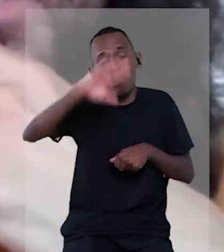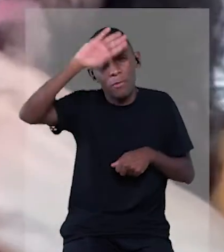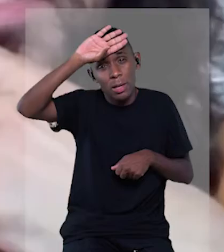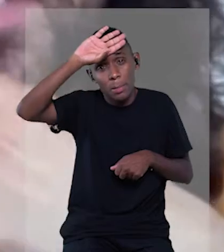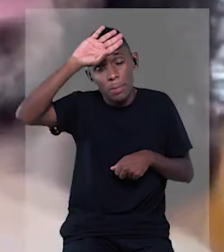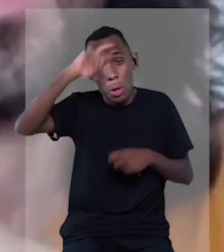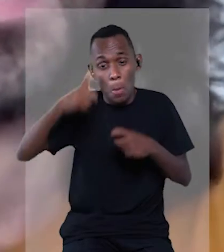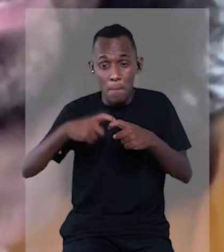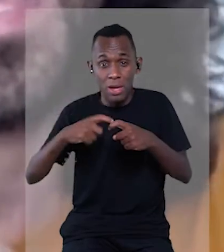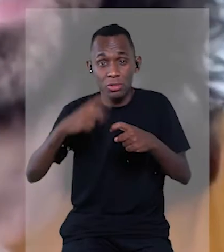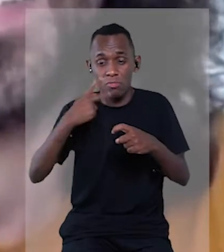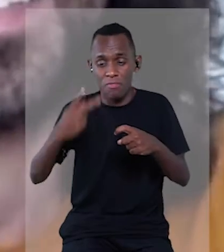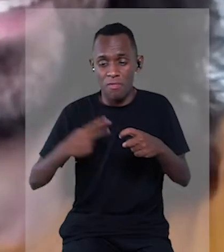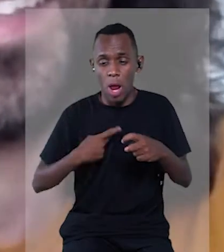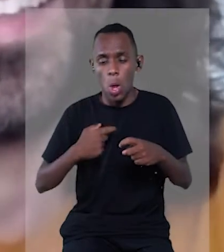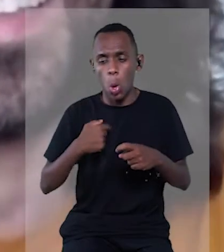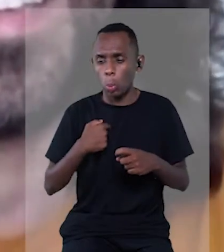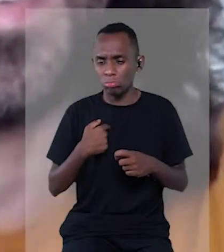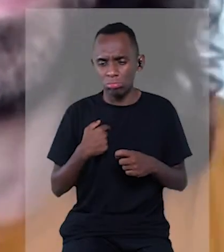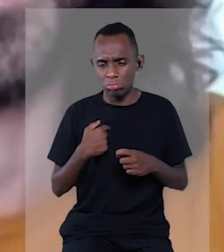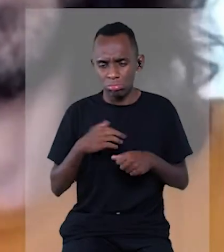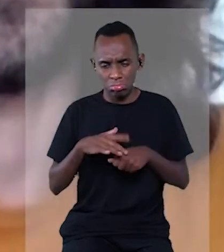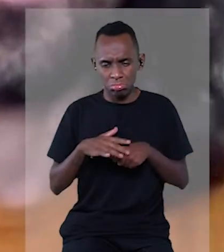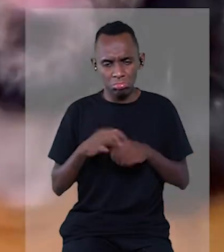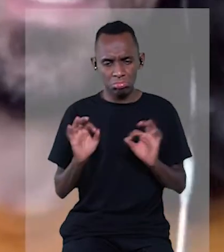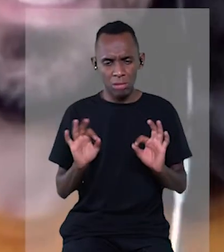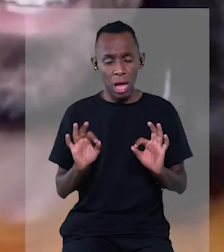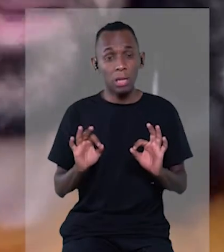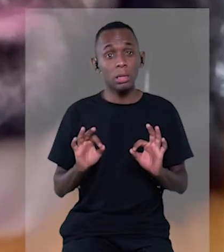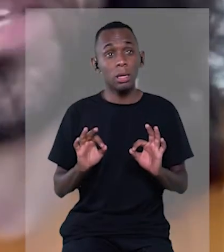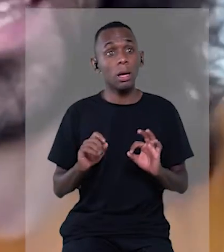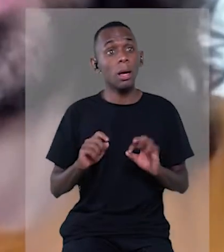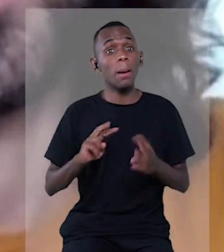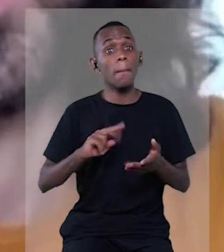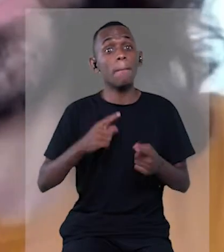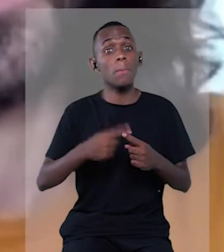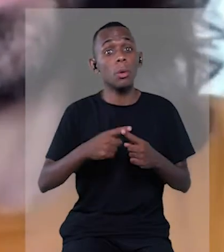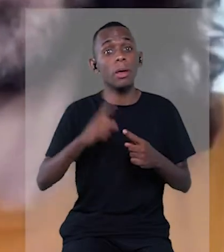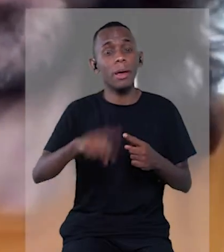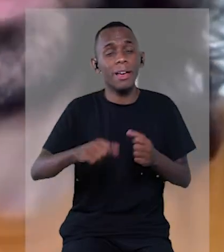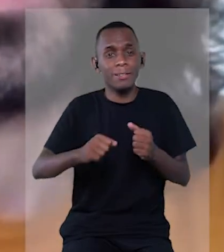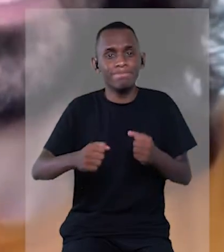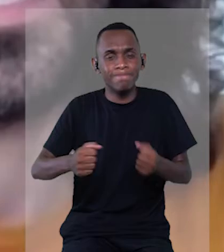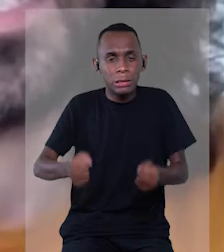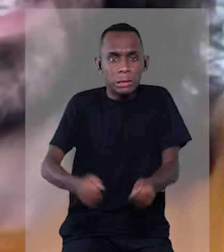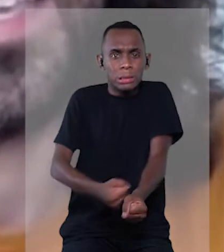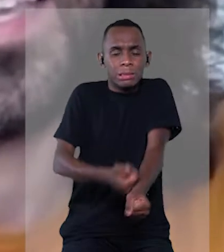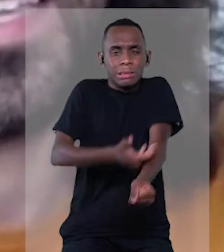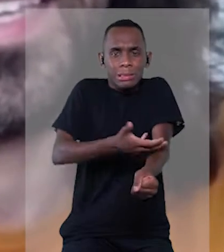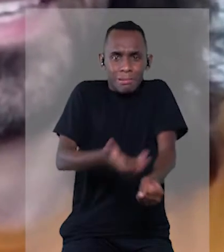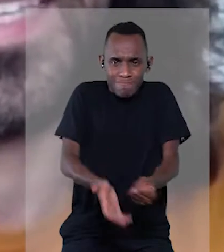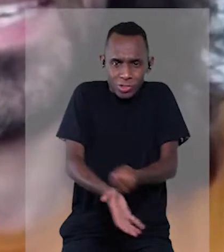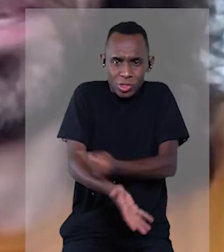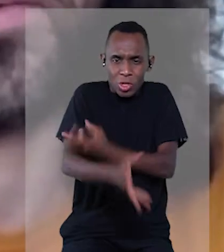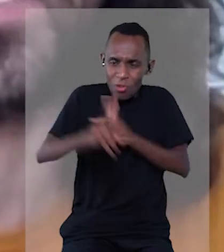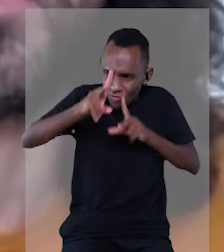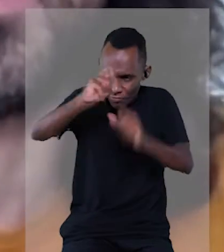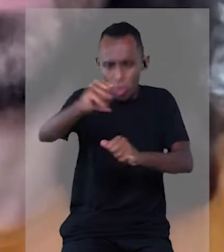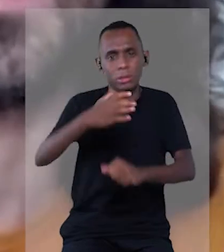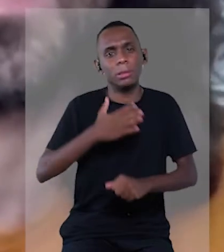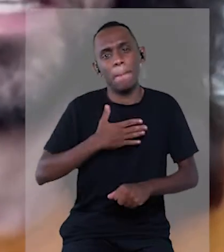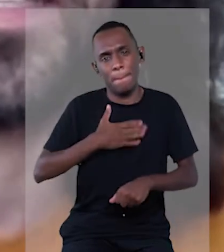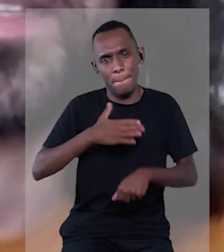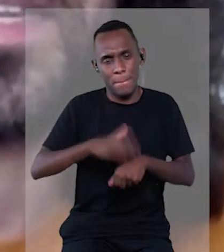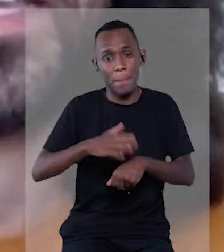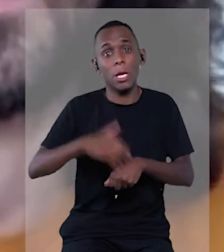ao médico, falou, você não tem nada. E realmente é porque é tudo muito intenso para mim, assim. E eu acredito